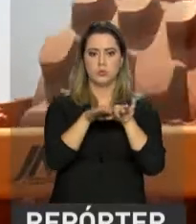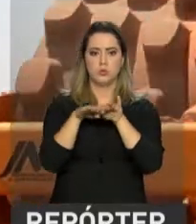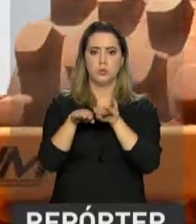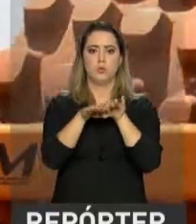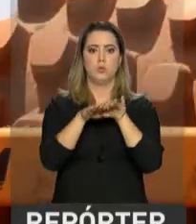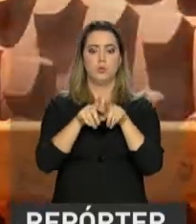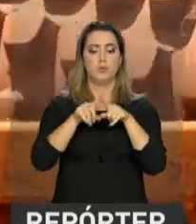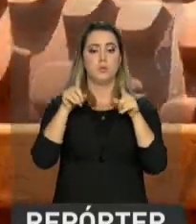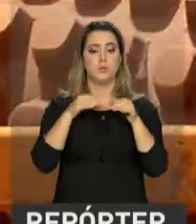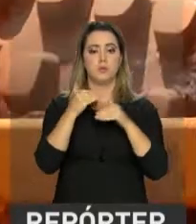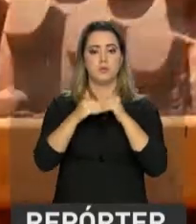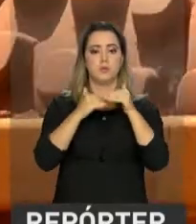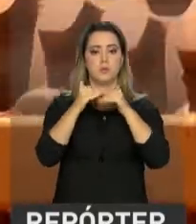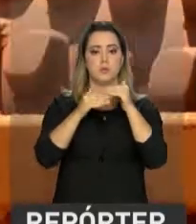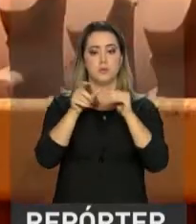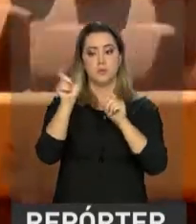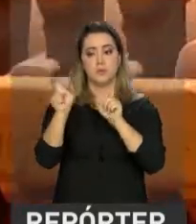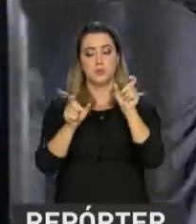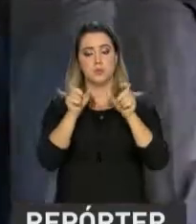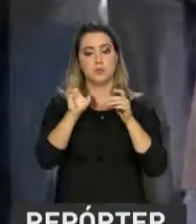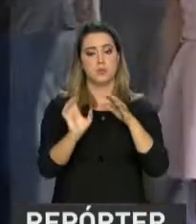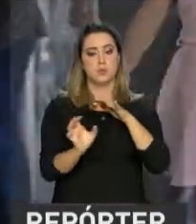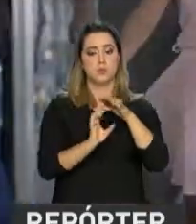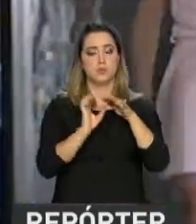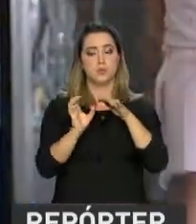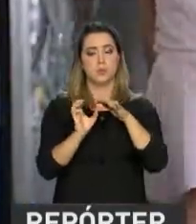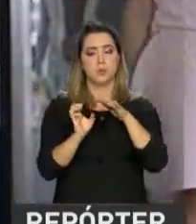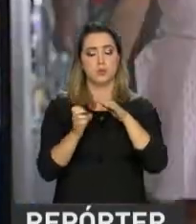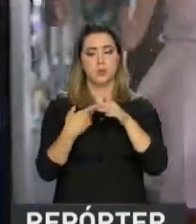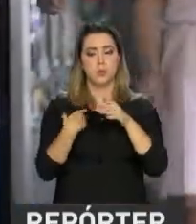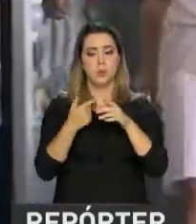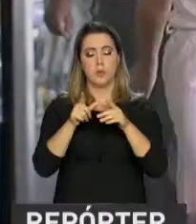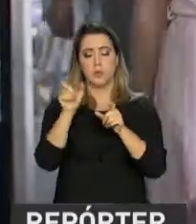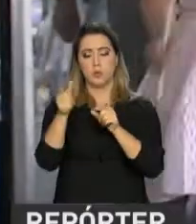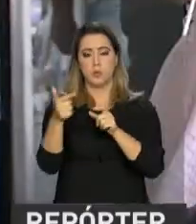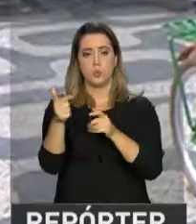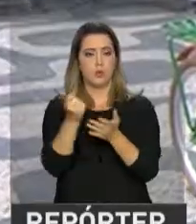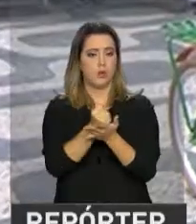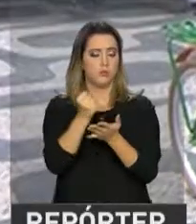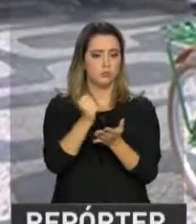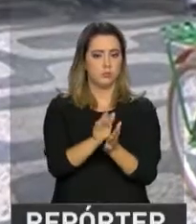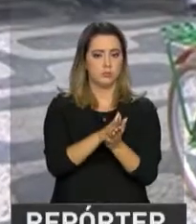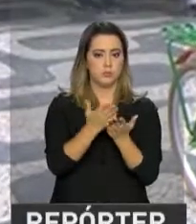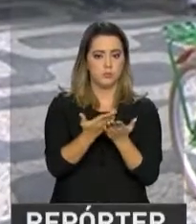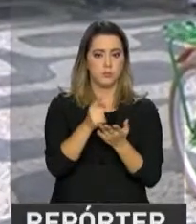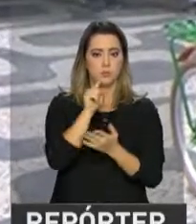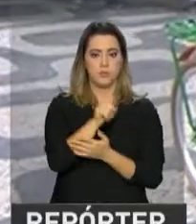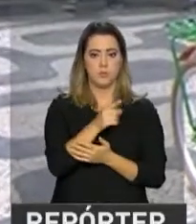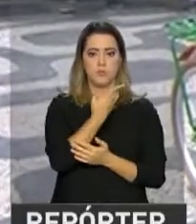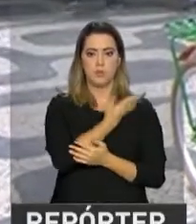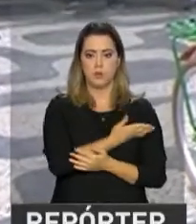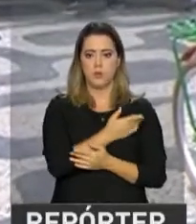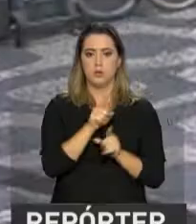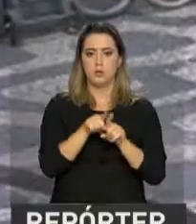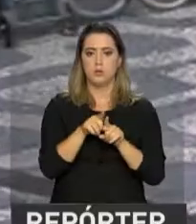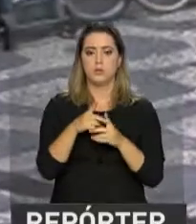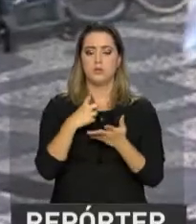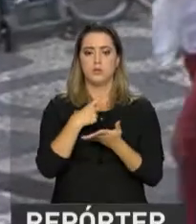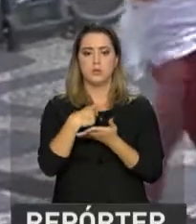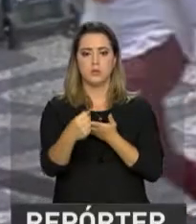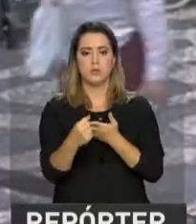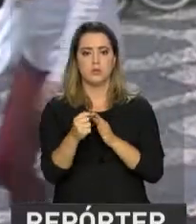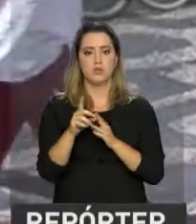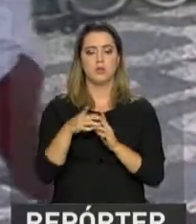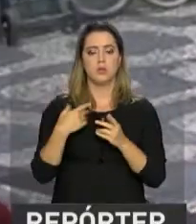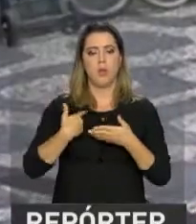e aumentou o número de empregados do setor privado sem carteira assinada é o caso de rafael lira que deixou o emprego de